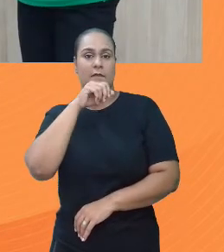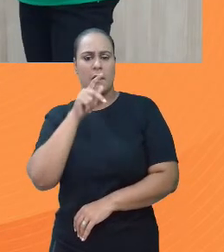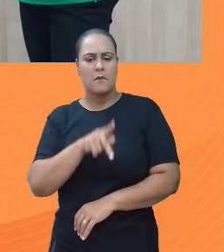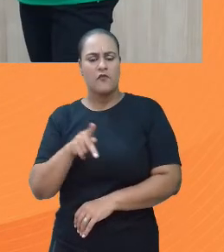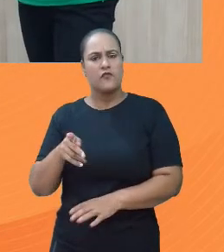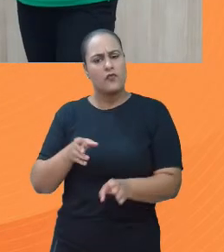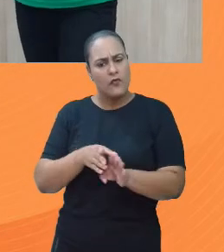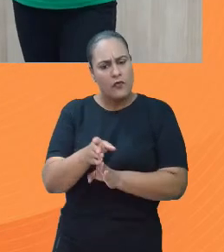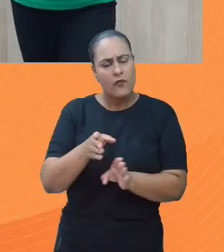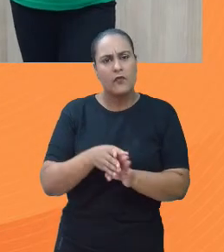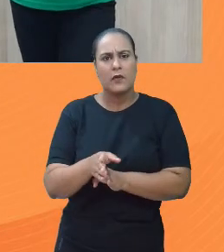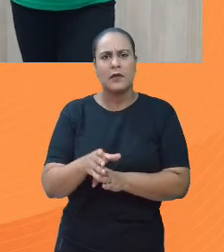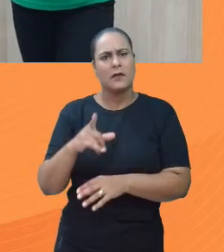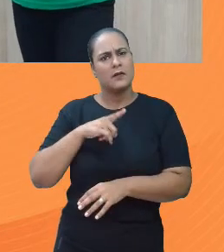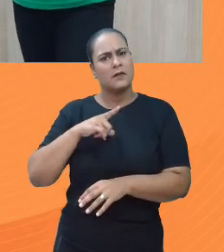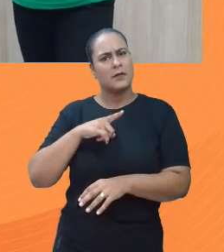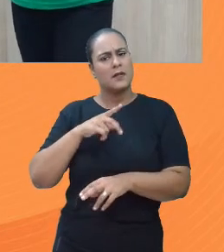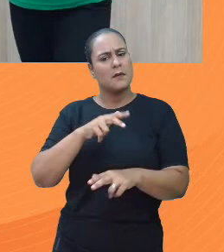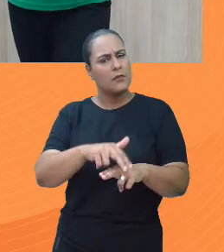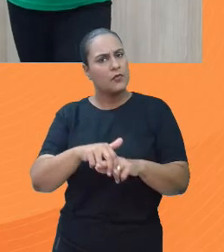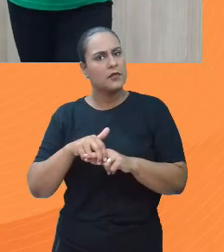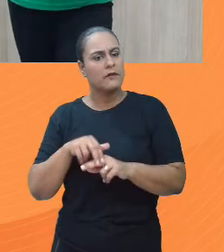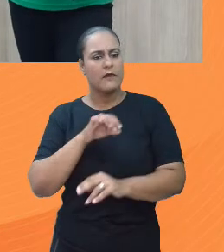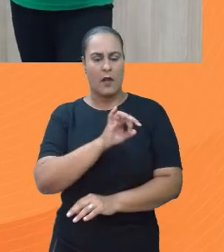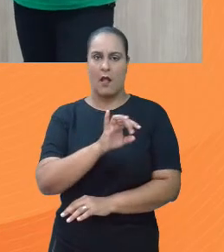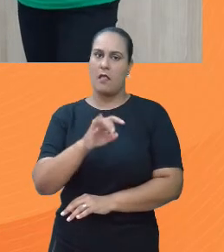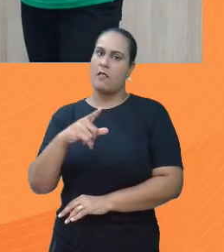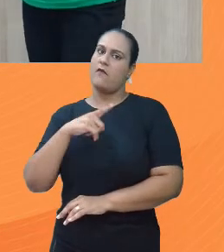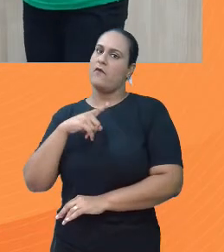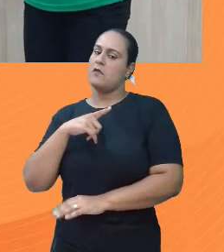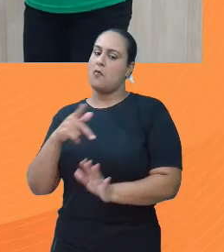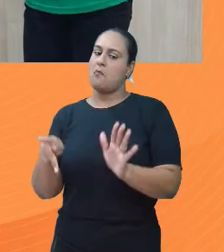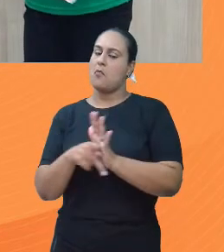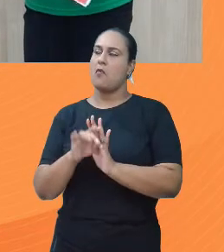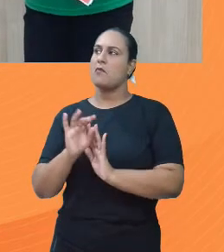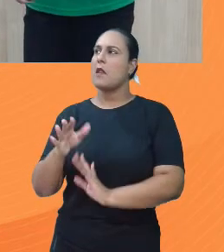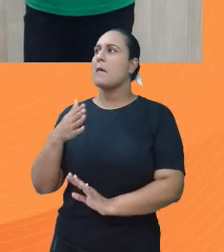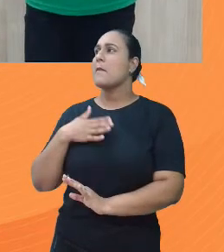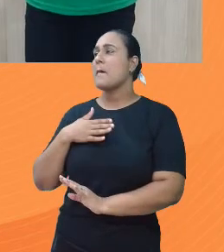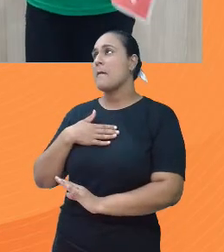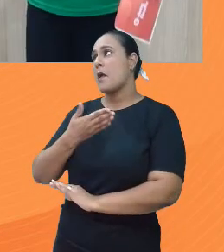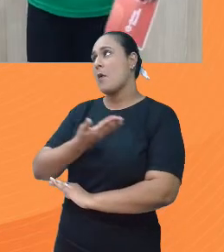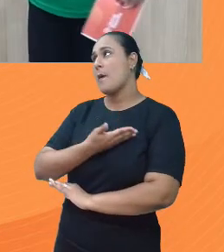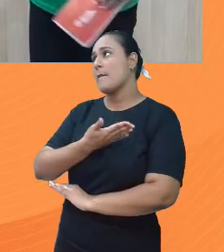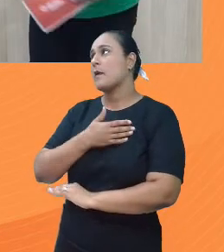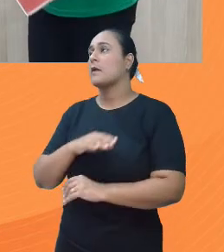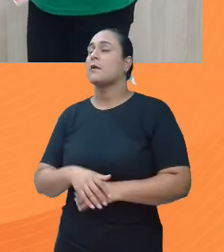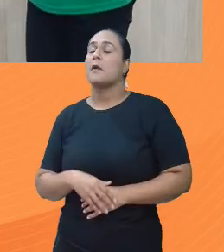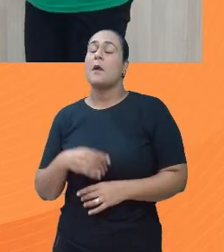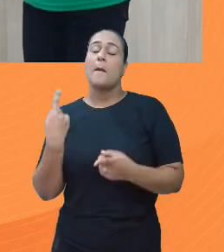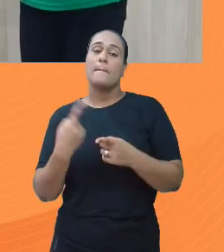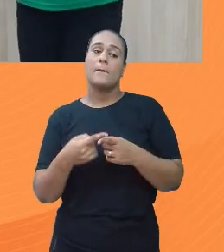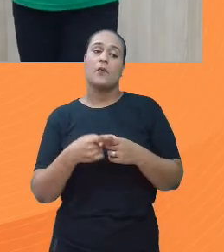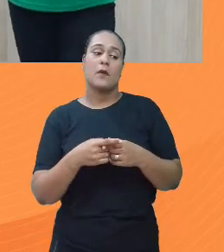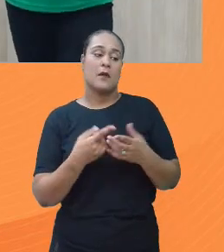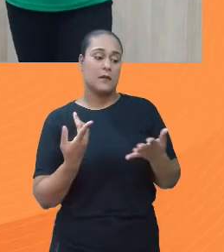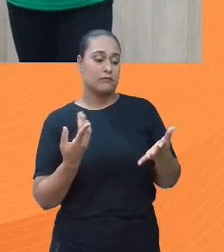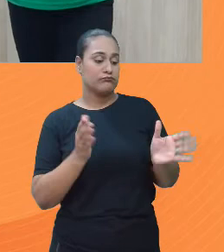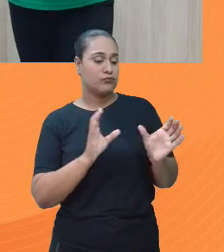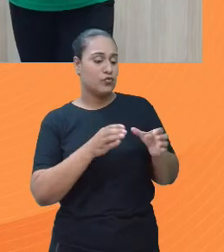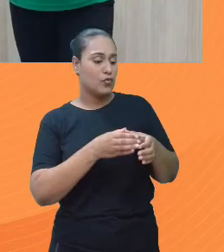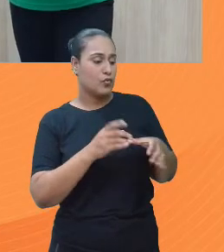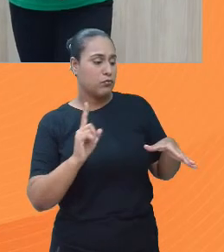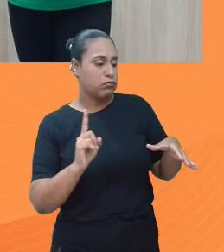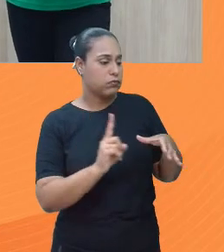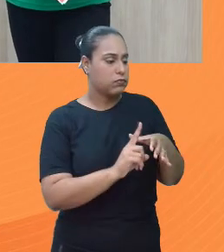Então, existem motivos. Cada um vai arrumar o seu motivo. Porque o meu amigo, porque para entrar no grupo eu tenho que estar nessa, eu tenho que